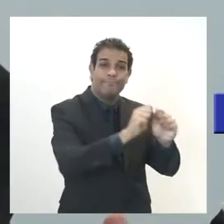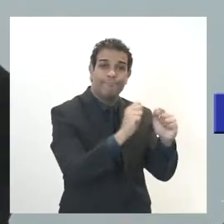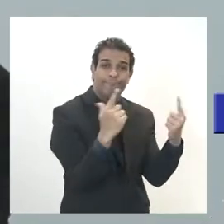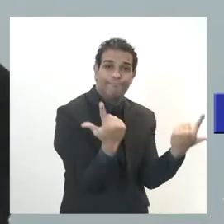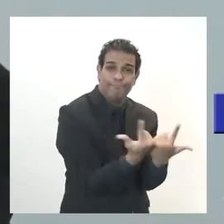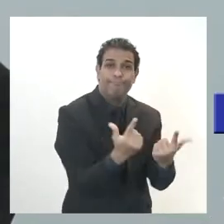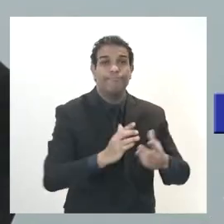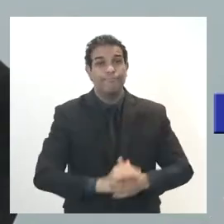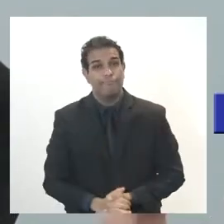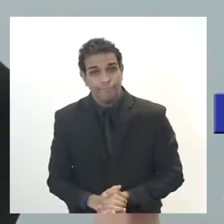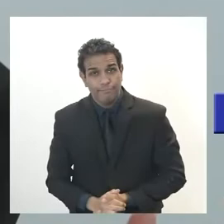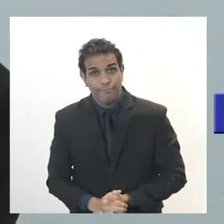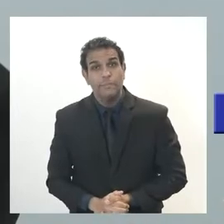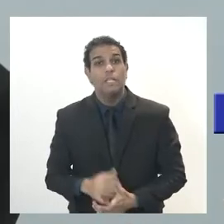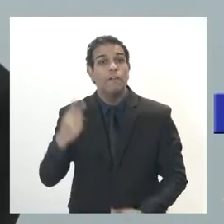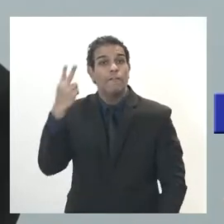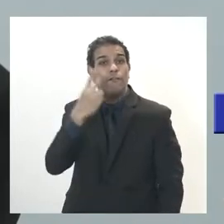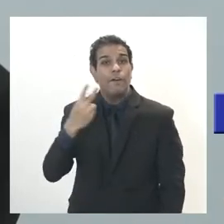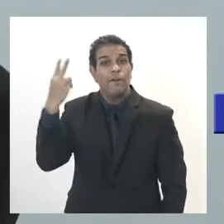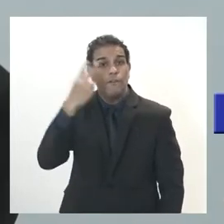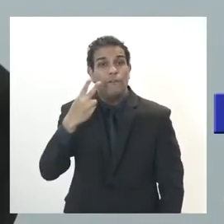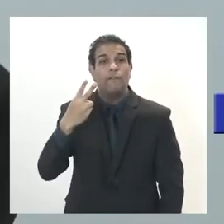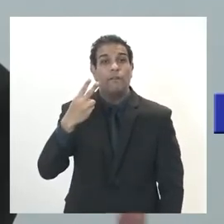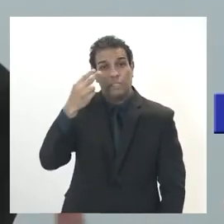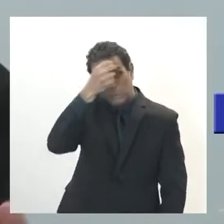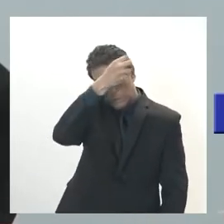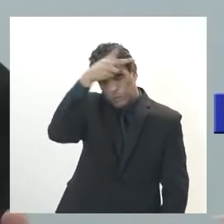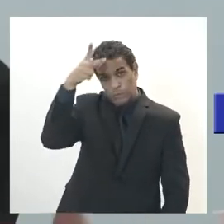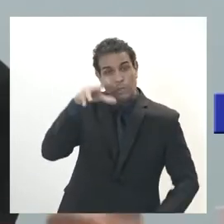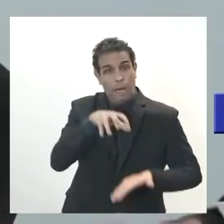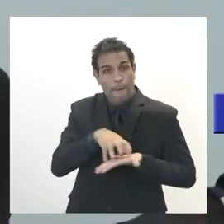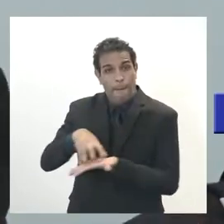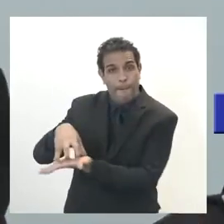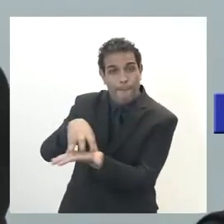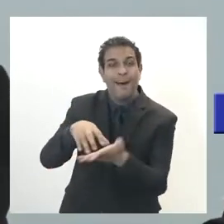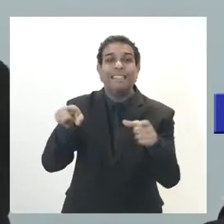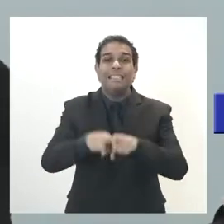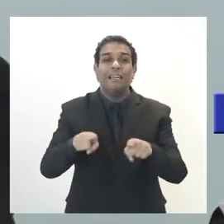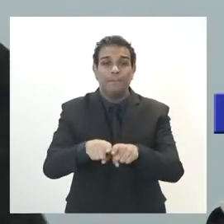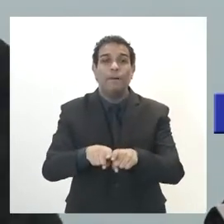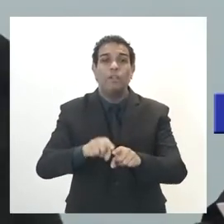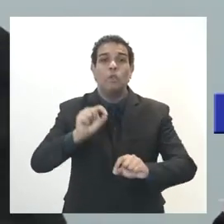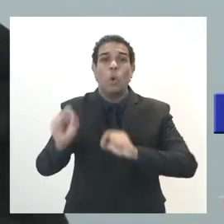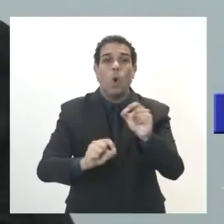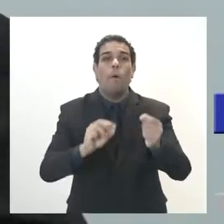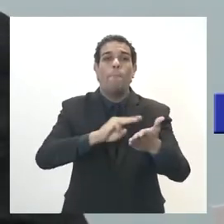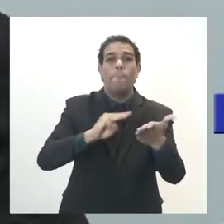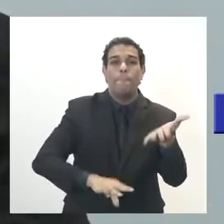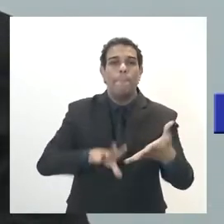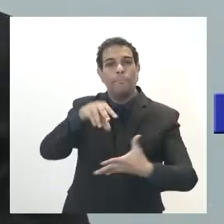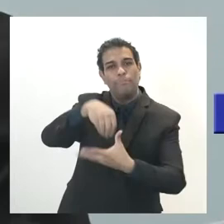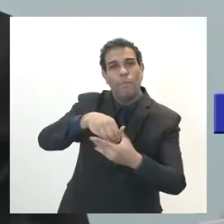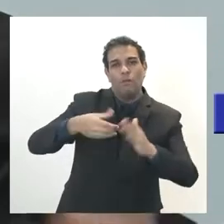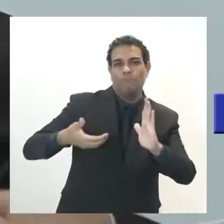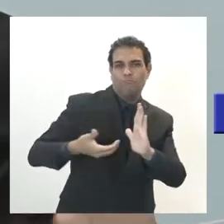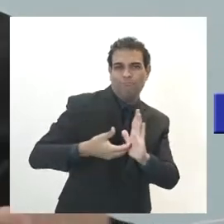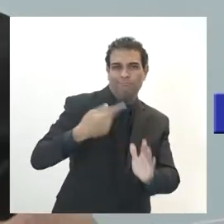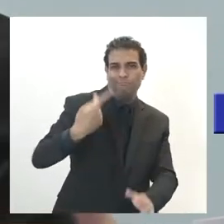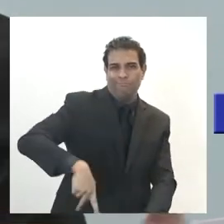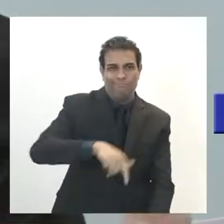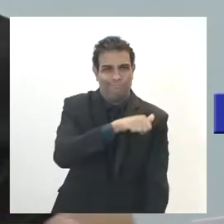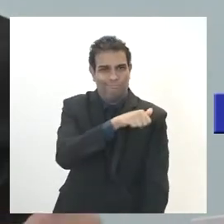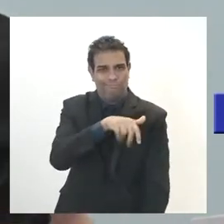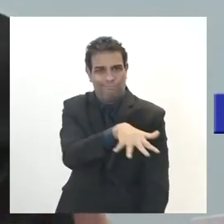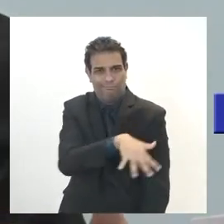envolve vereadores e vereadoras de pedras e municipais em volta também na membros do congresso nacional aqui